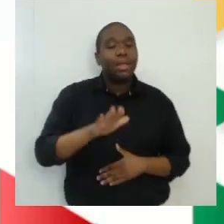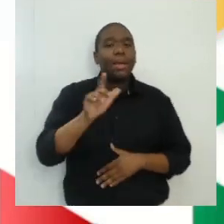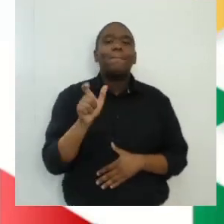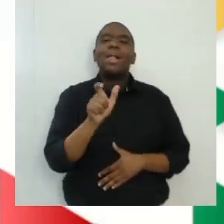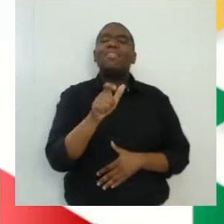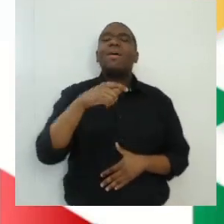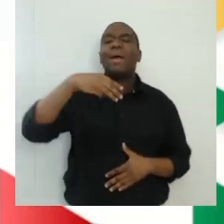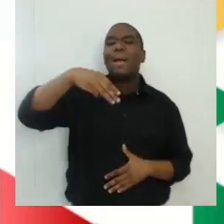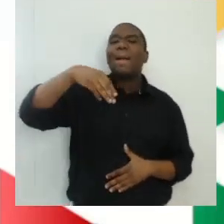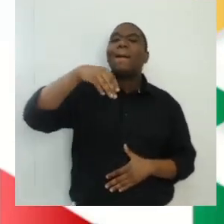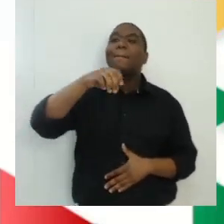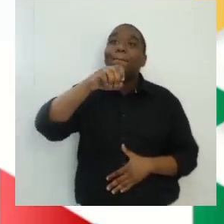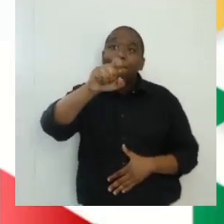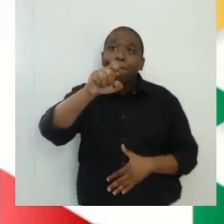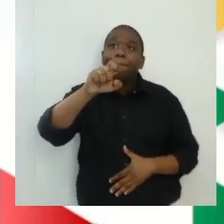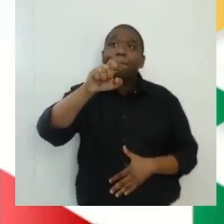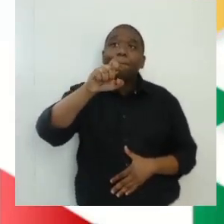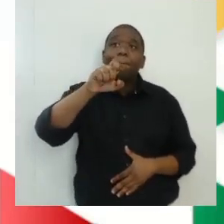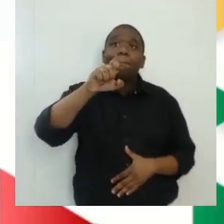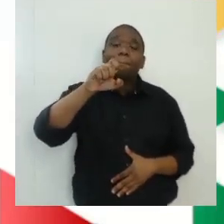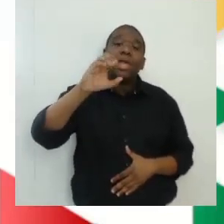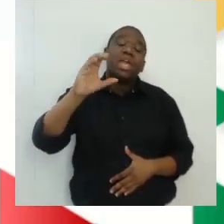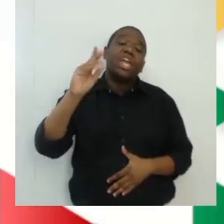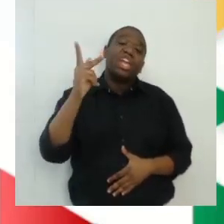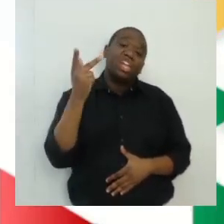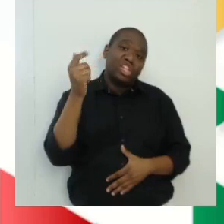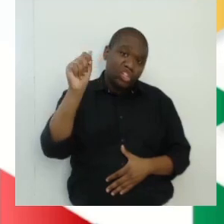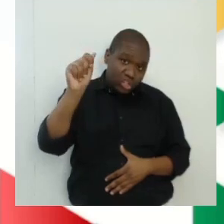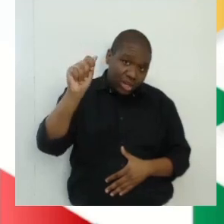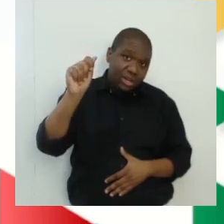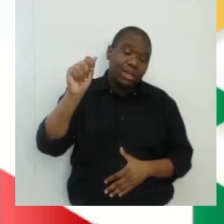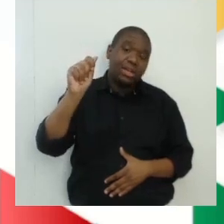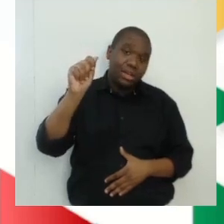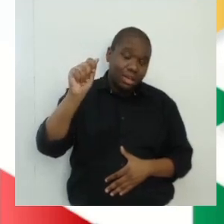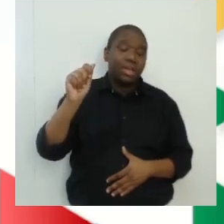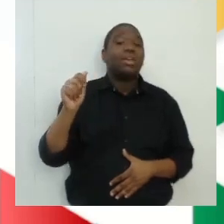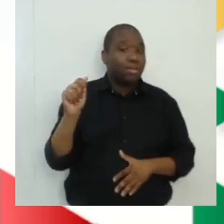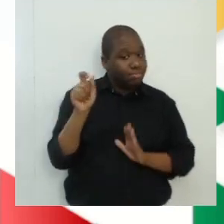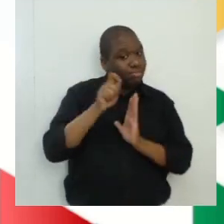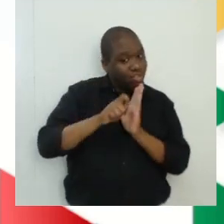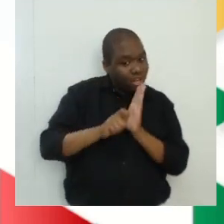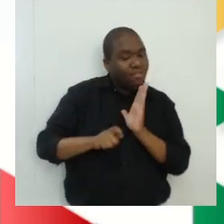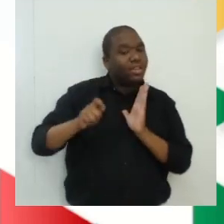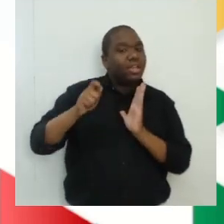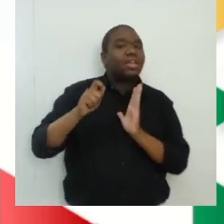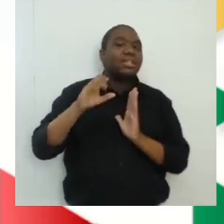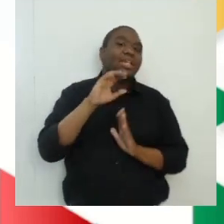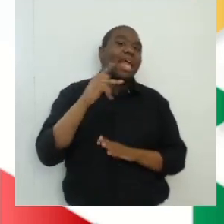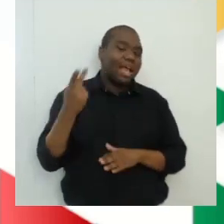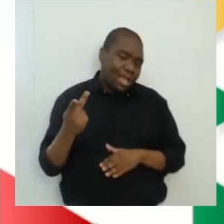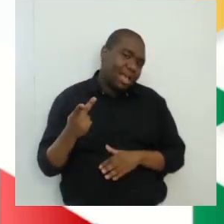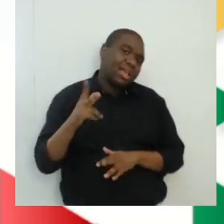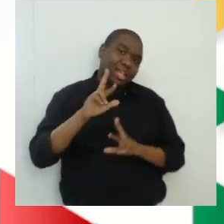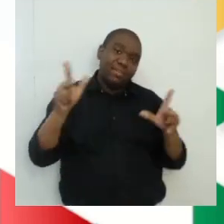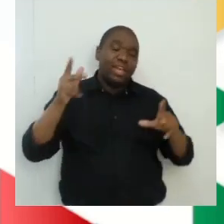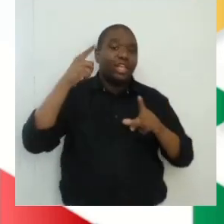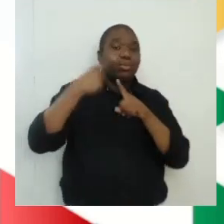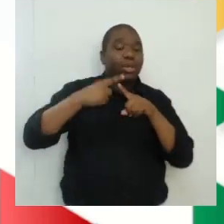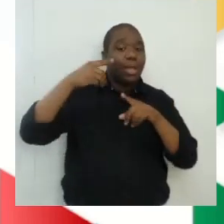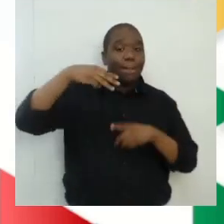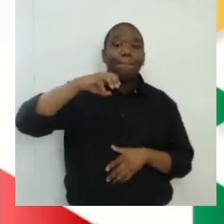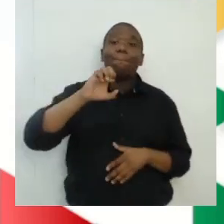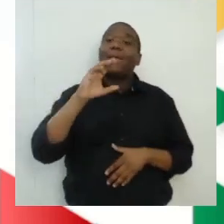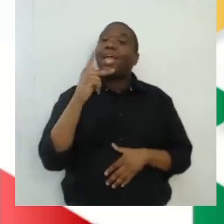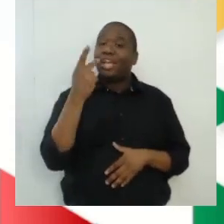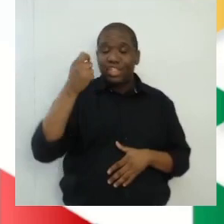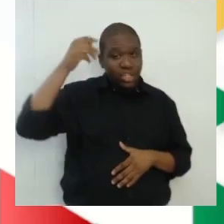de porção de cabelo, ela vai se escrever com CH ao invés do X, mesmo